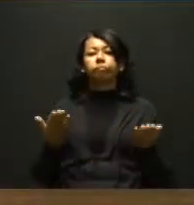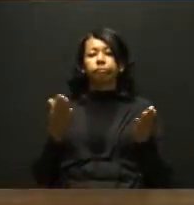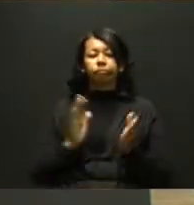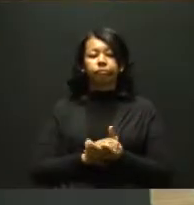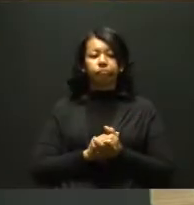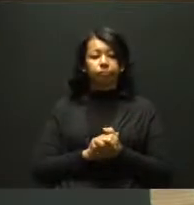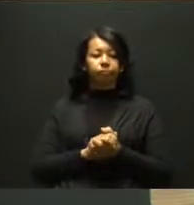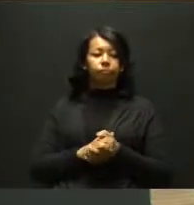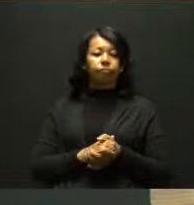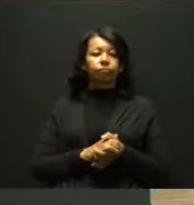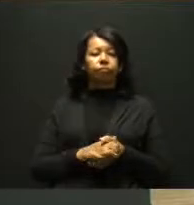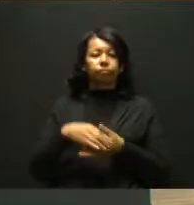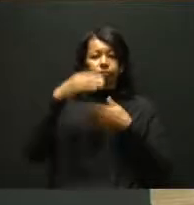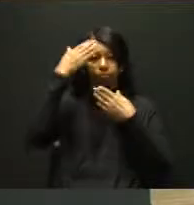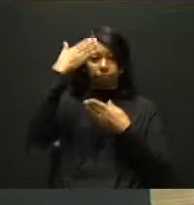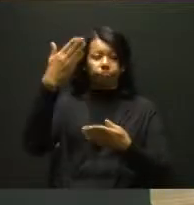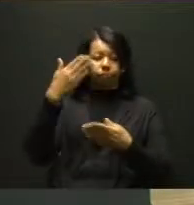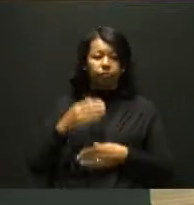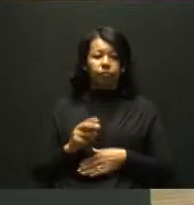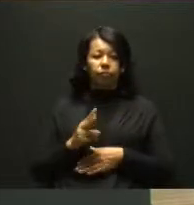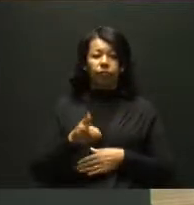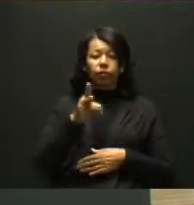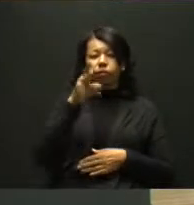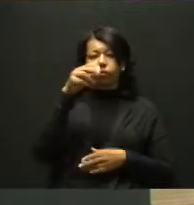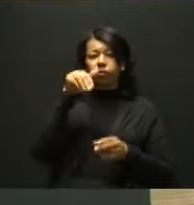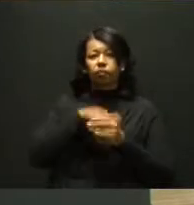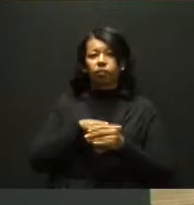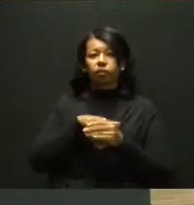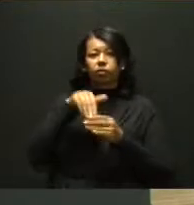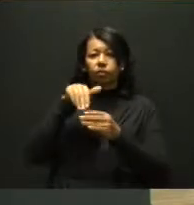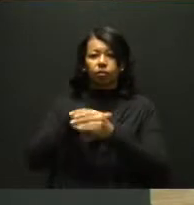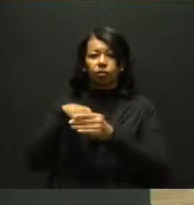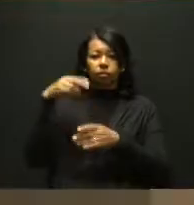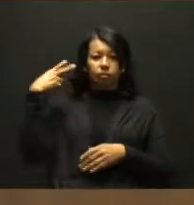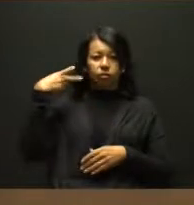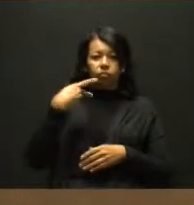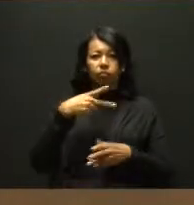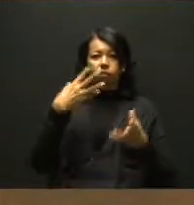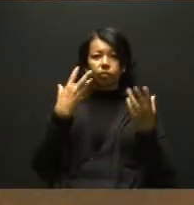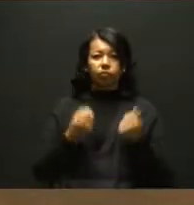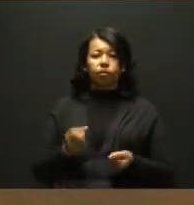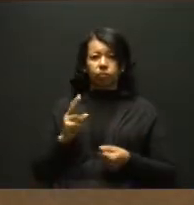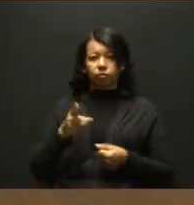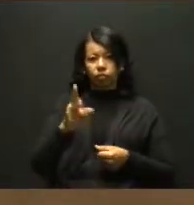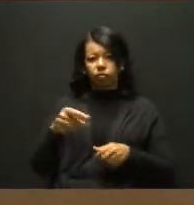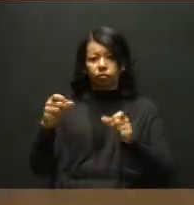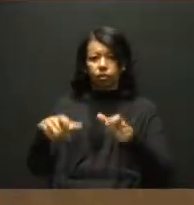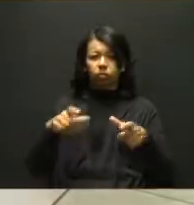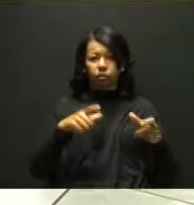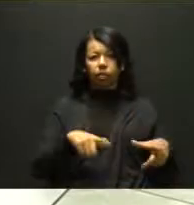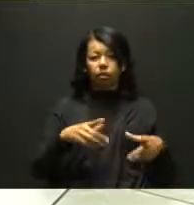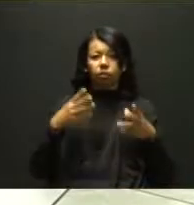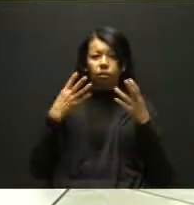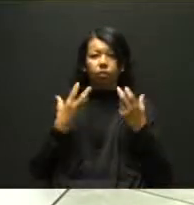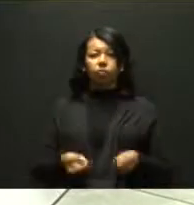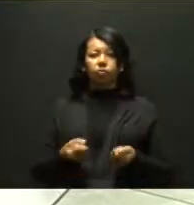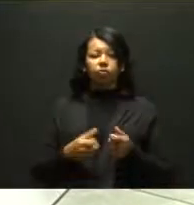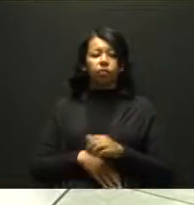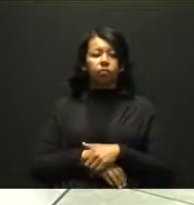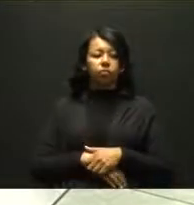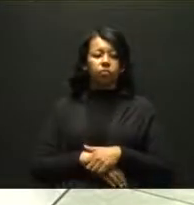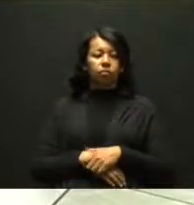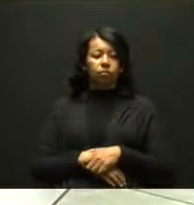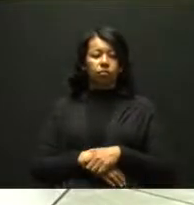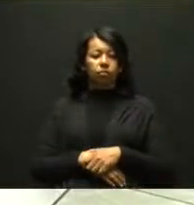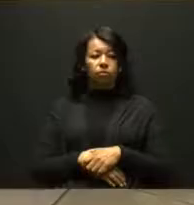obrigado continua em rotação em votação os vereadores foi pela aprovação permaneçam como se encontram aprovado